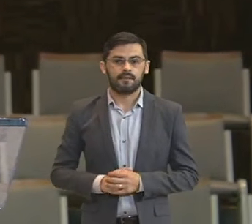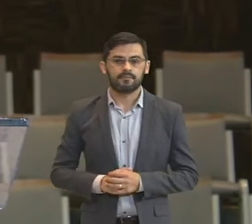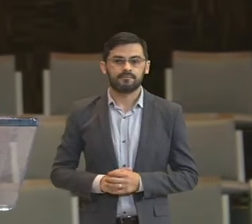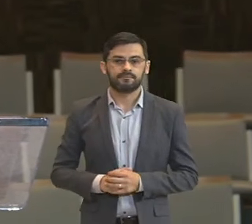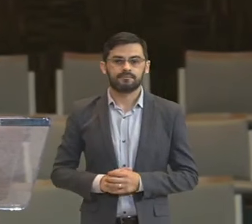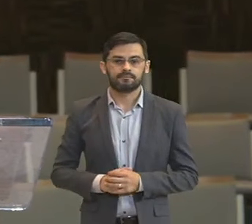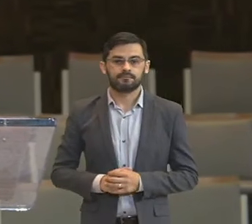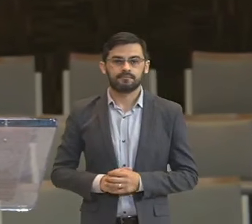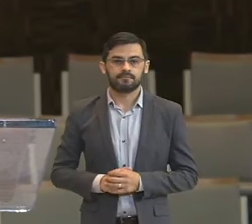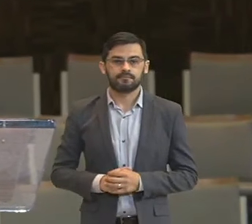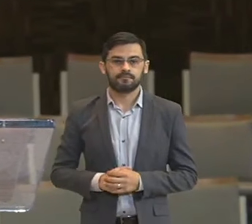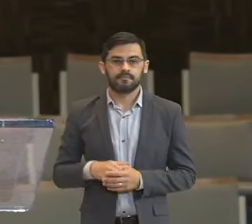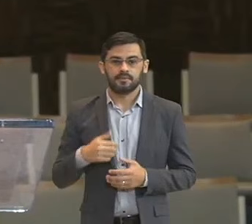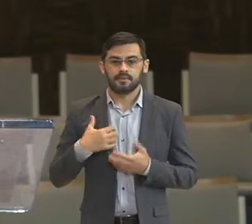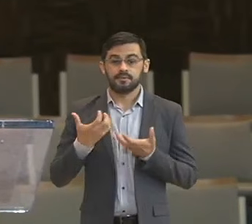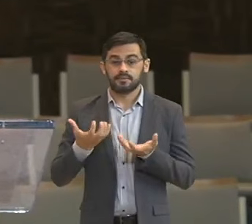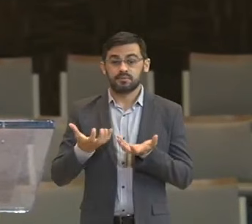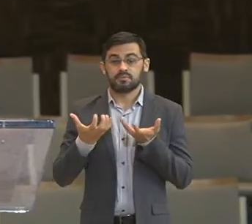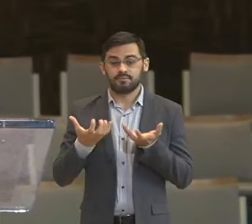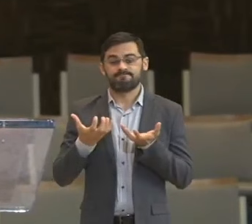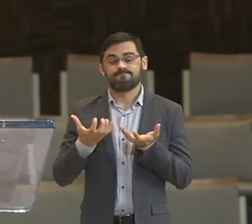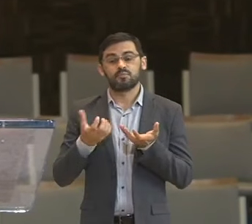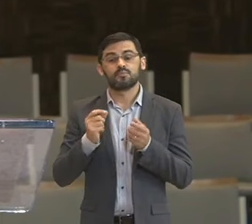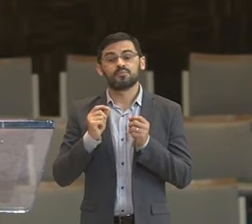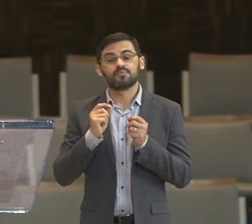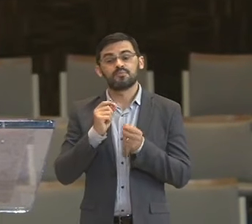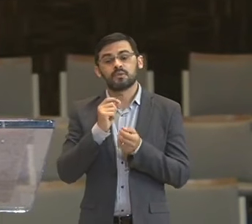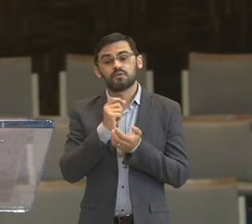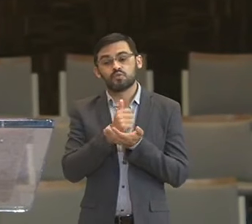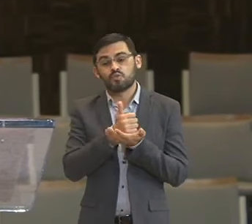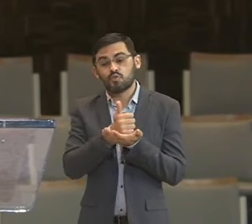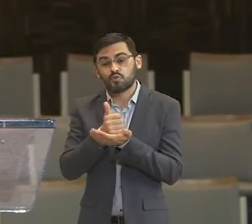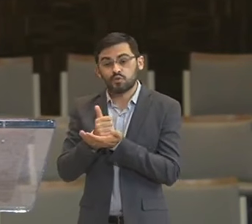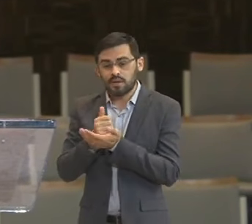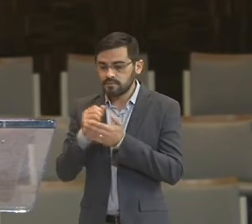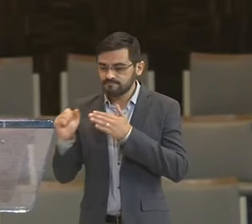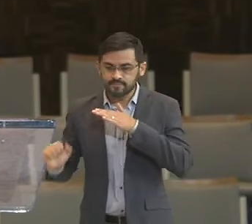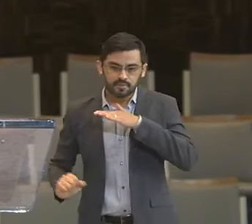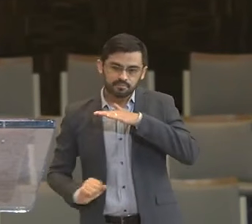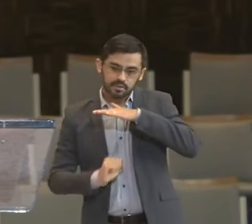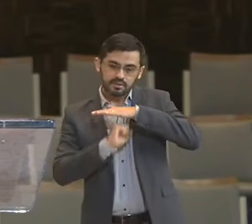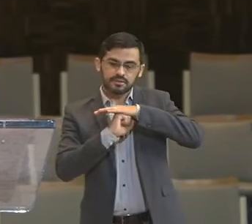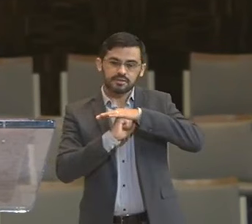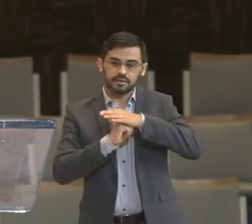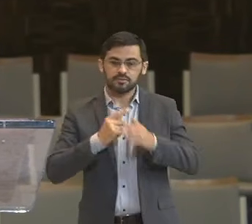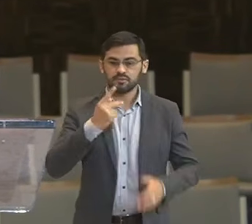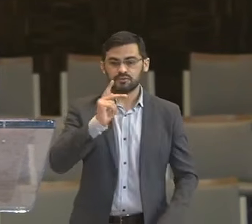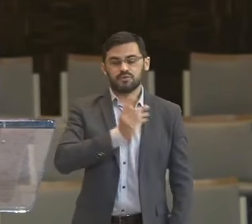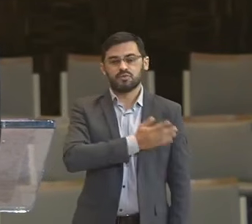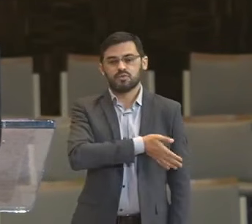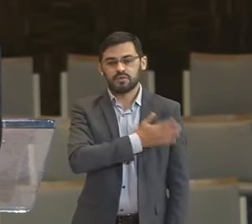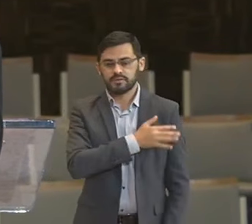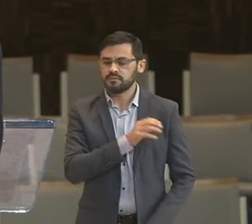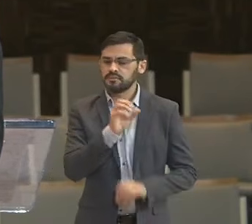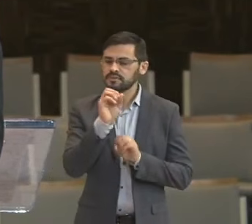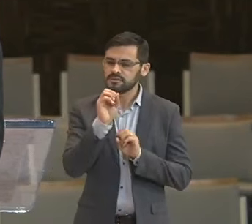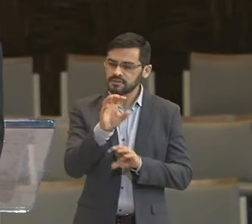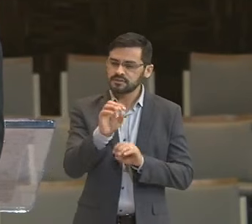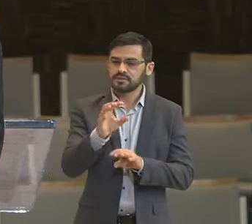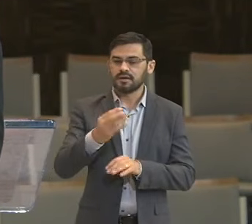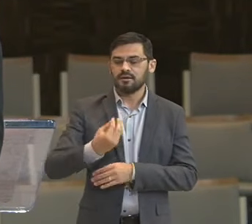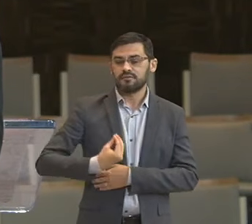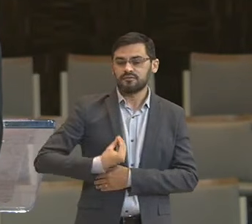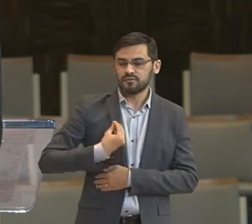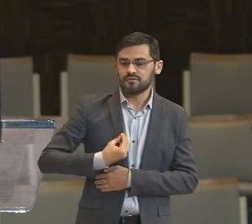Deixa eu ser aquele que vai matar a sede do seu coração e te ensinar a viver uma nova